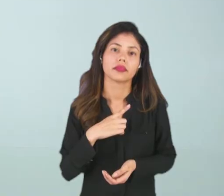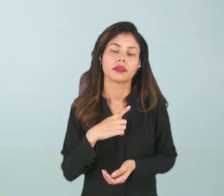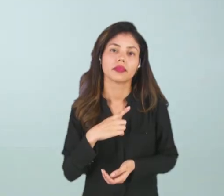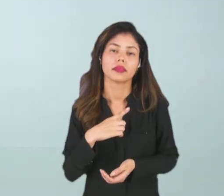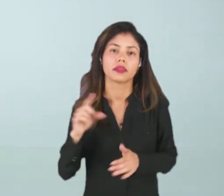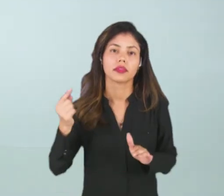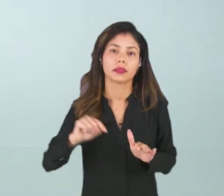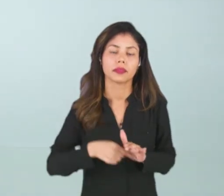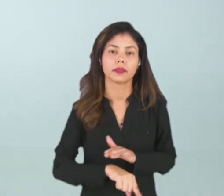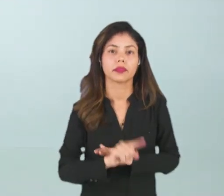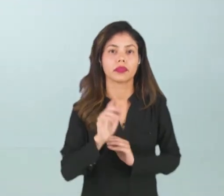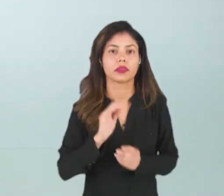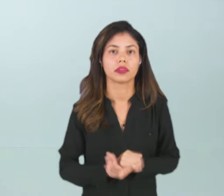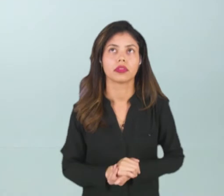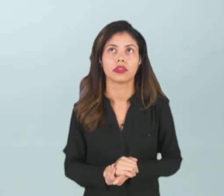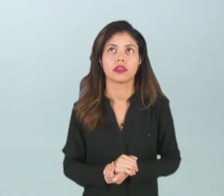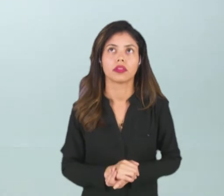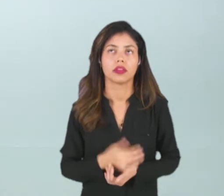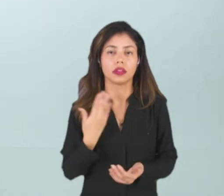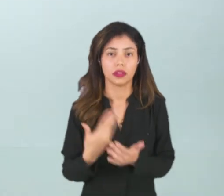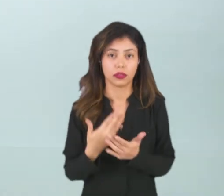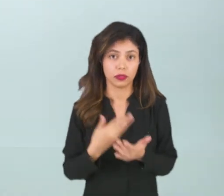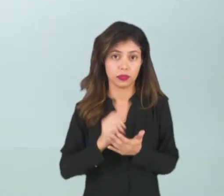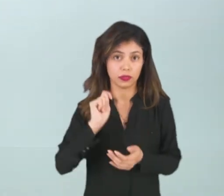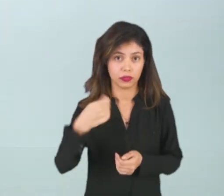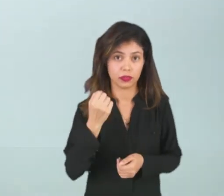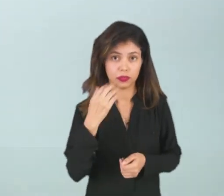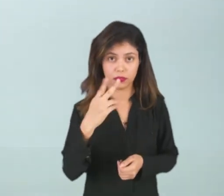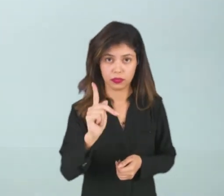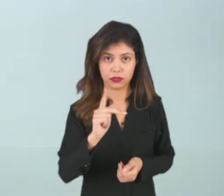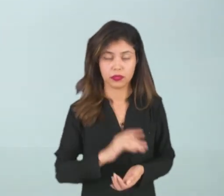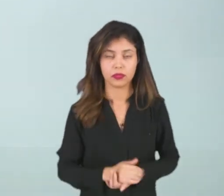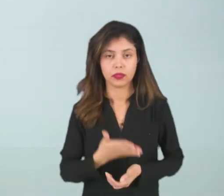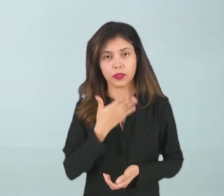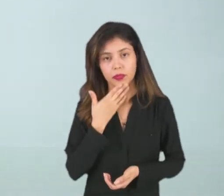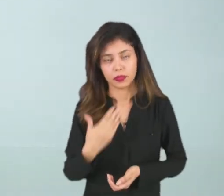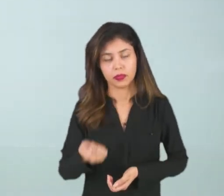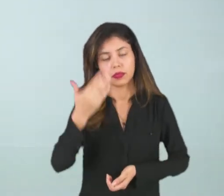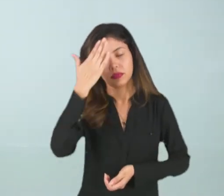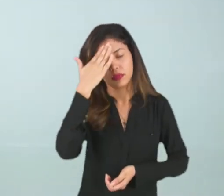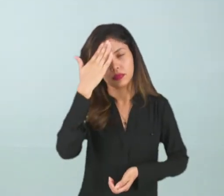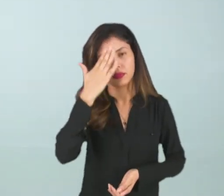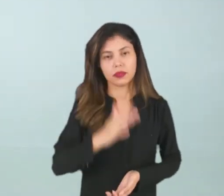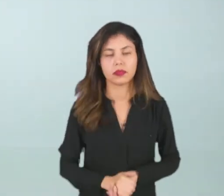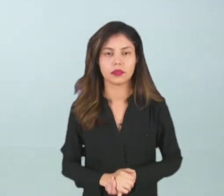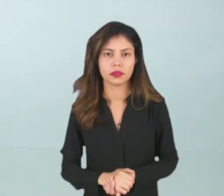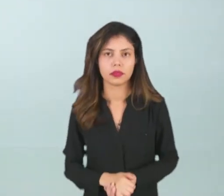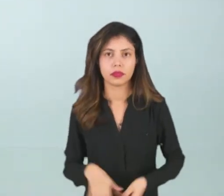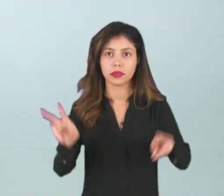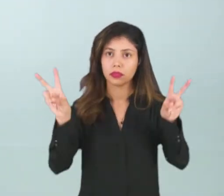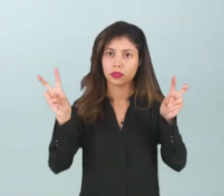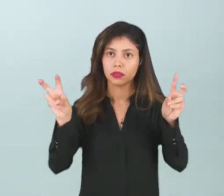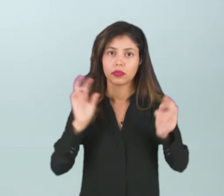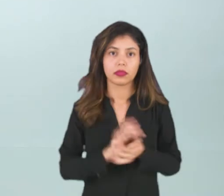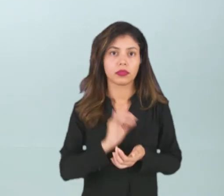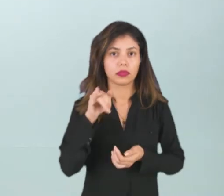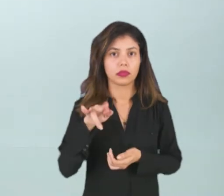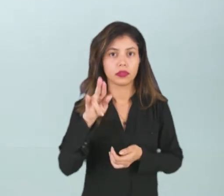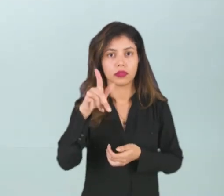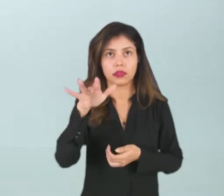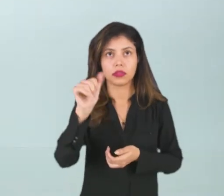uma aprofundada sobre o estudo dos sinais, para entender melhor sobre a